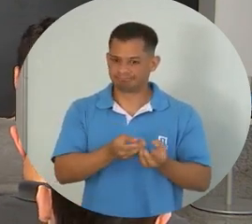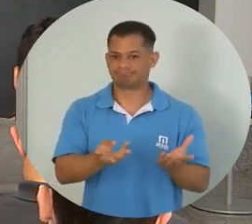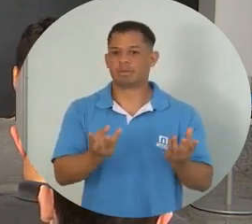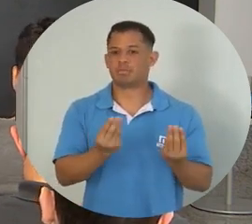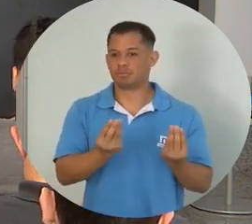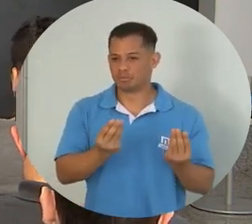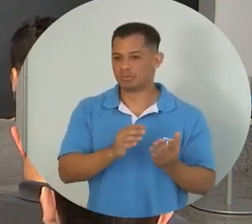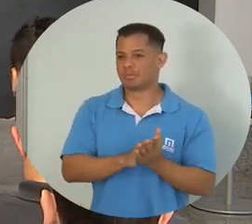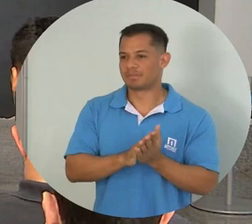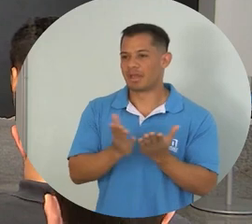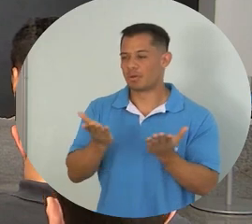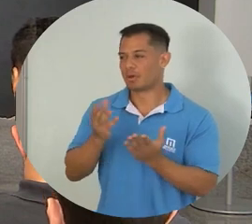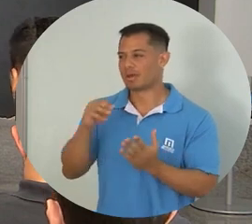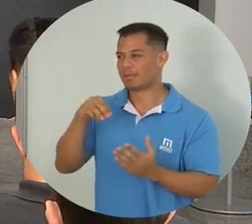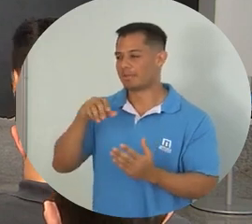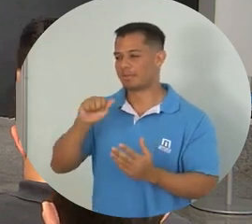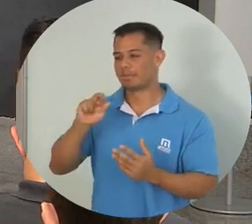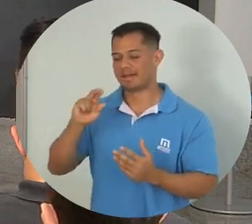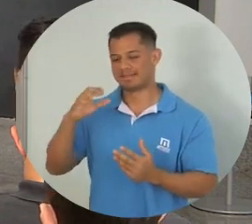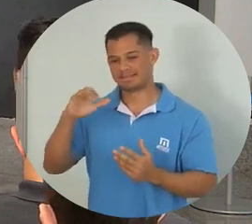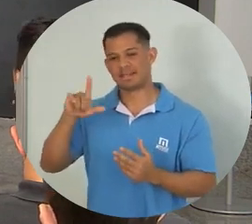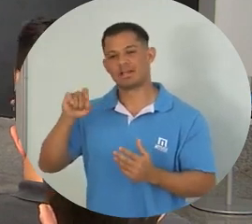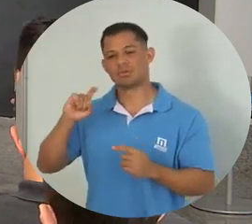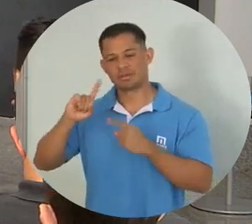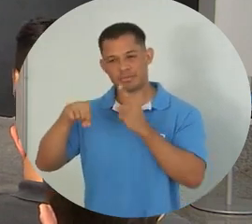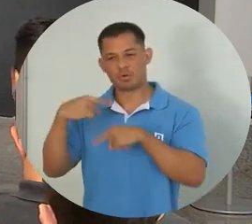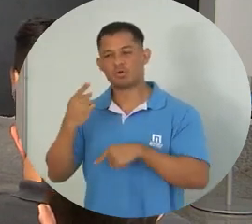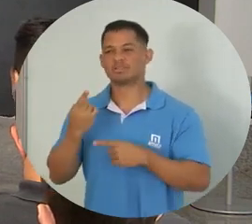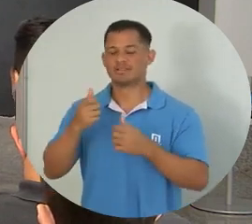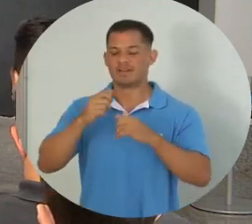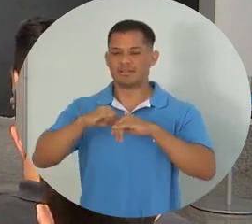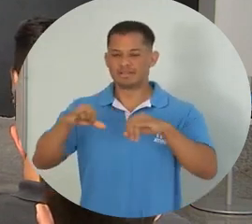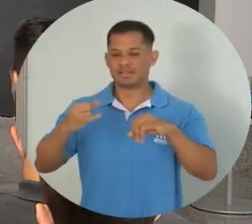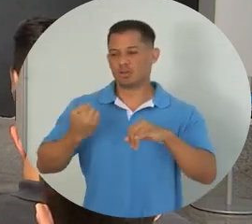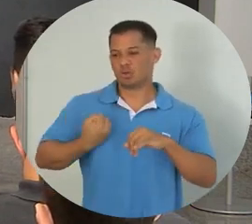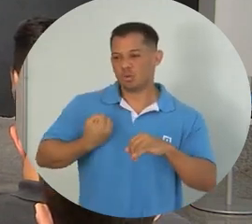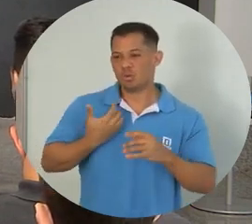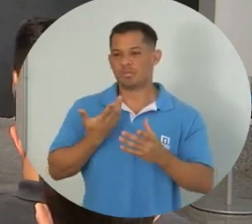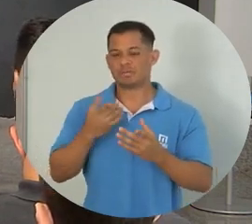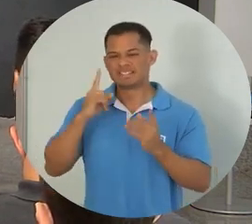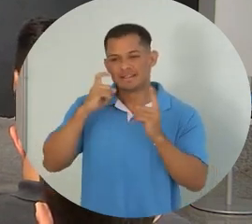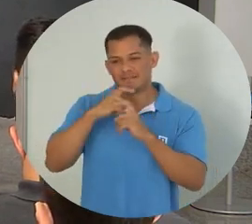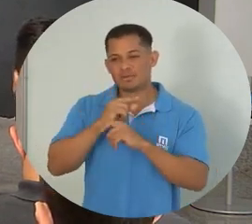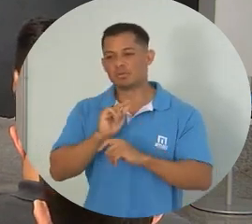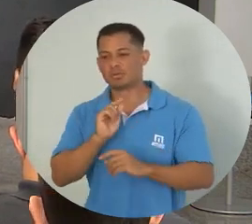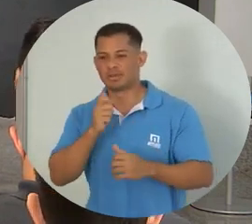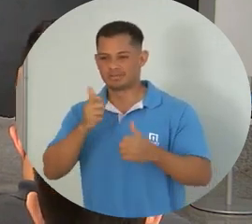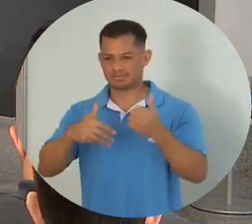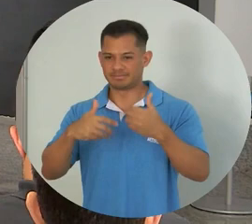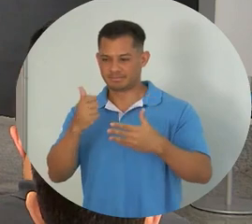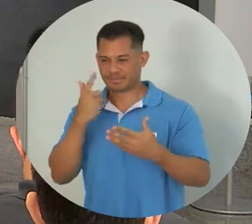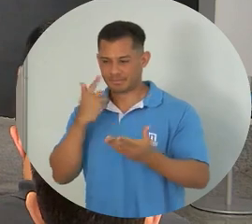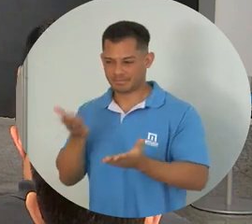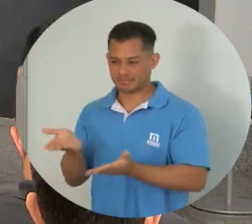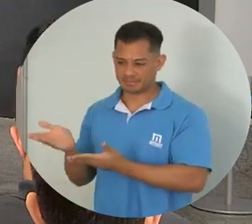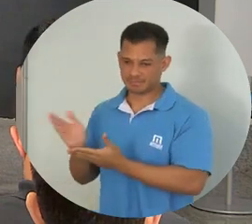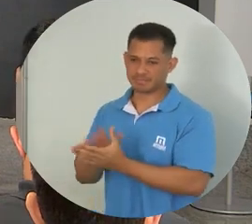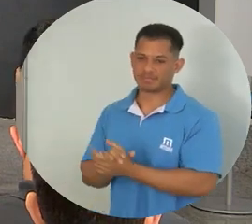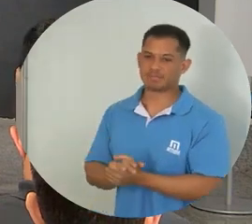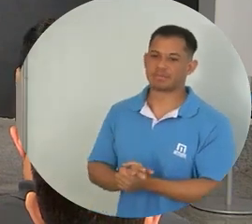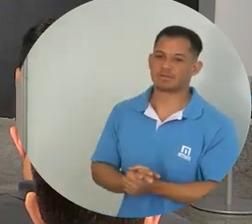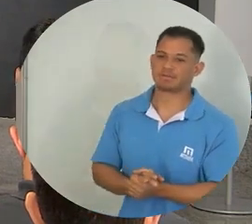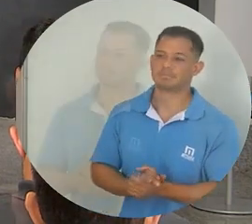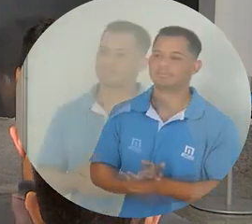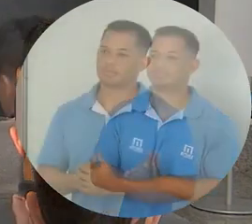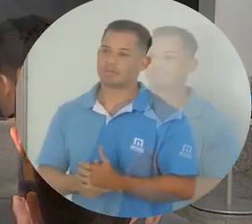mais tarde aí, os números da obra, os desafios da obra de execução. E nesse momento gostaria de convidar o Marcelo para falar um pouquinho do projeto da